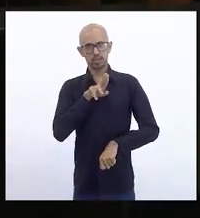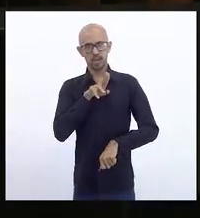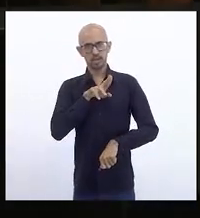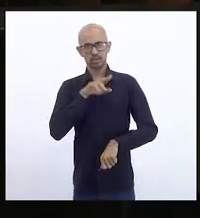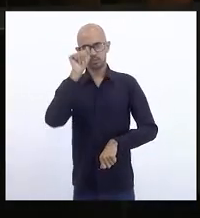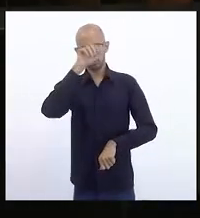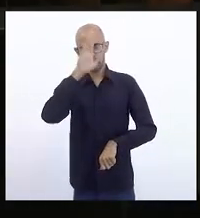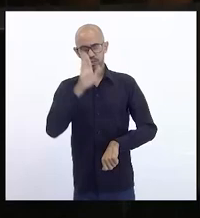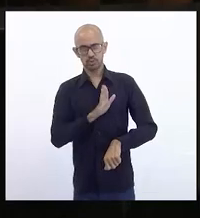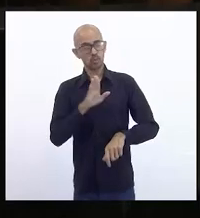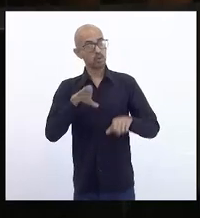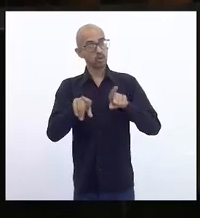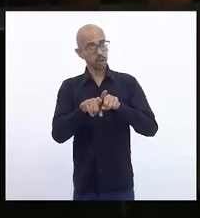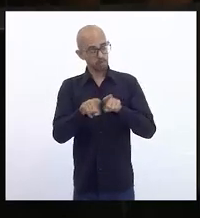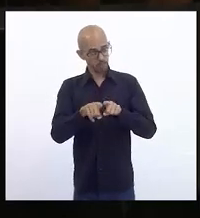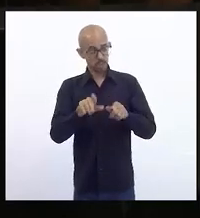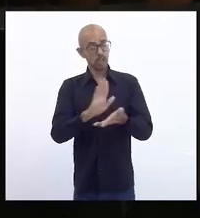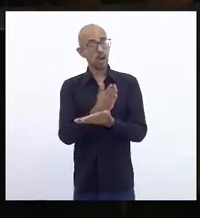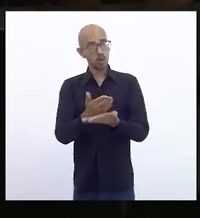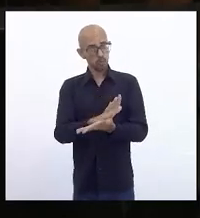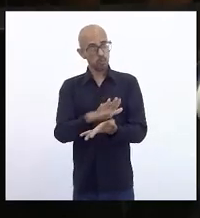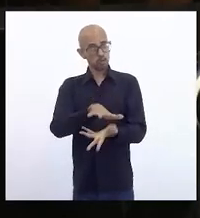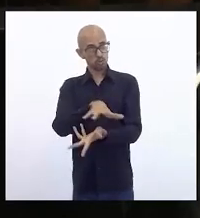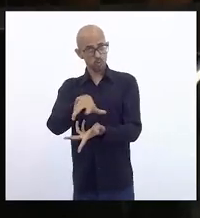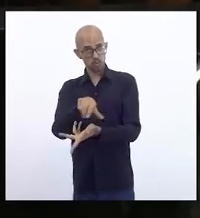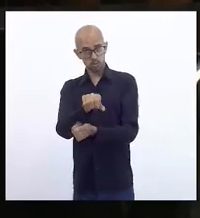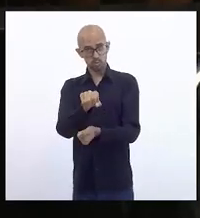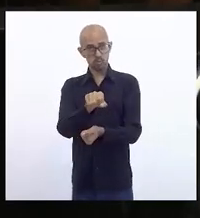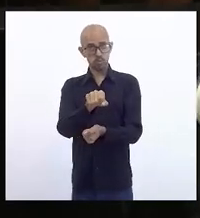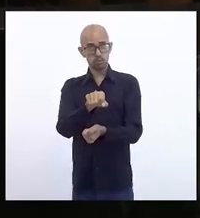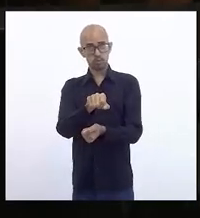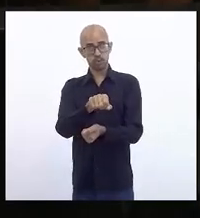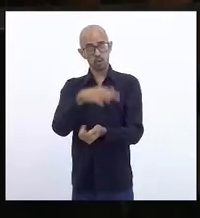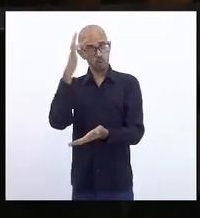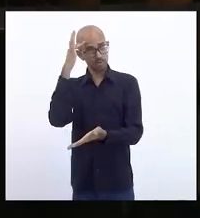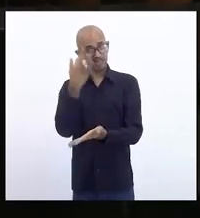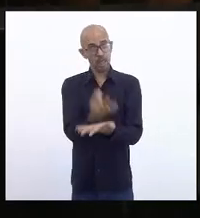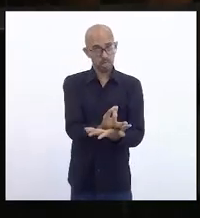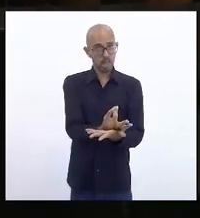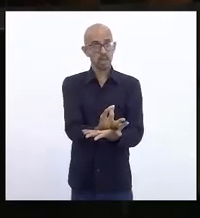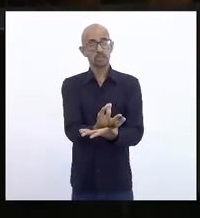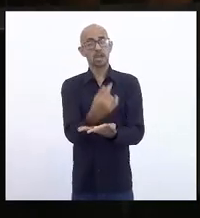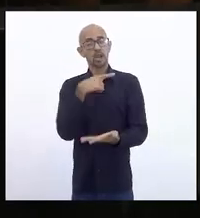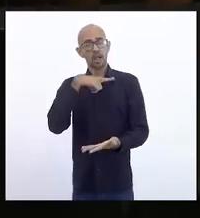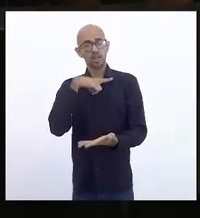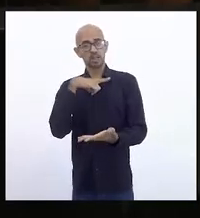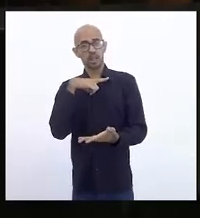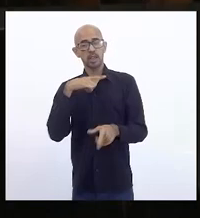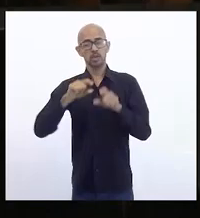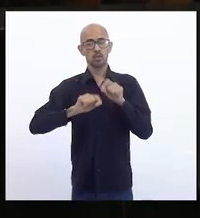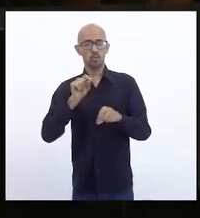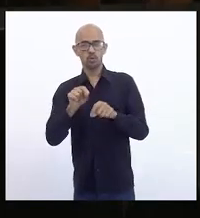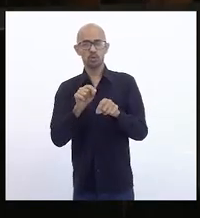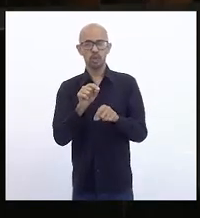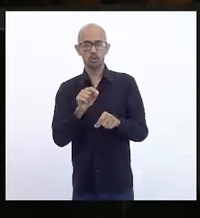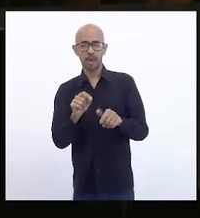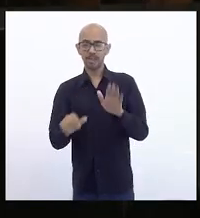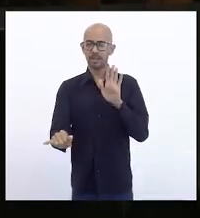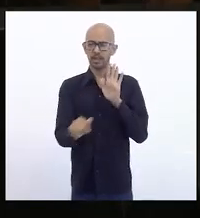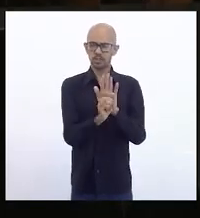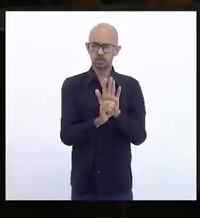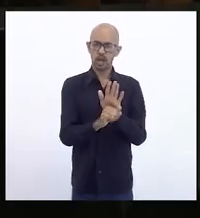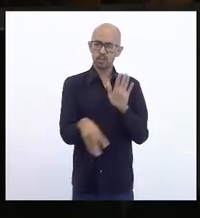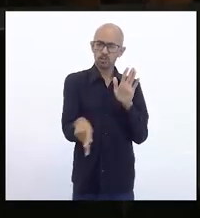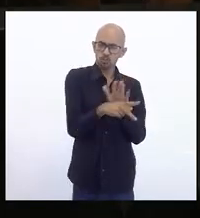e, quiçá, até algumas do mundo. Então, certamente, a UESO ela tem um pertencimento regional e um pertencimento